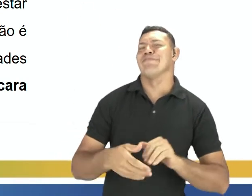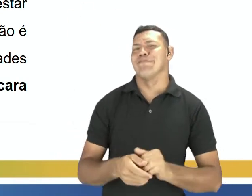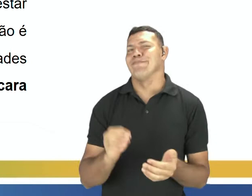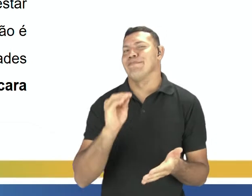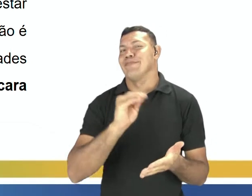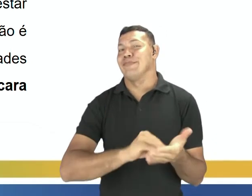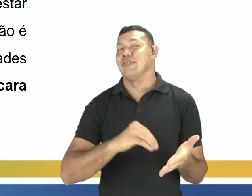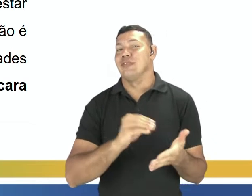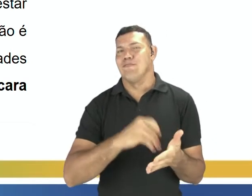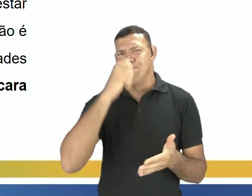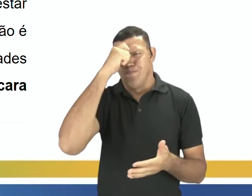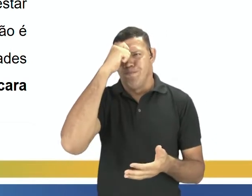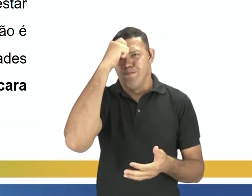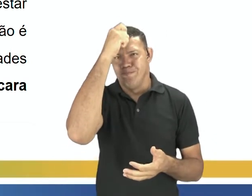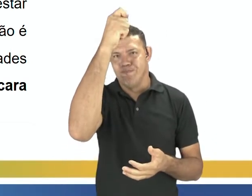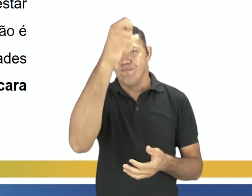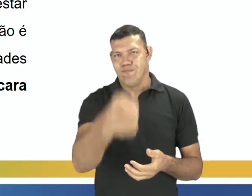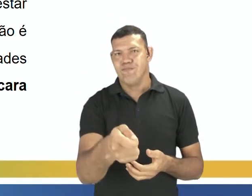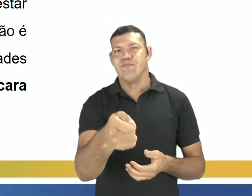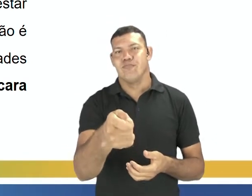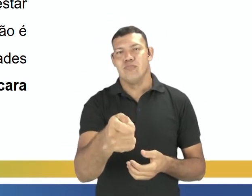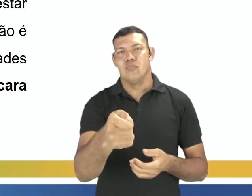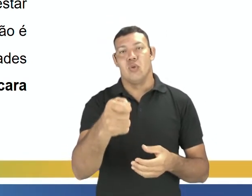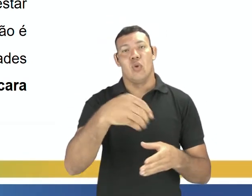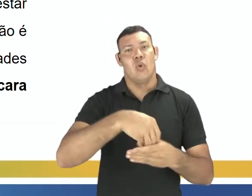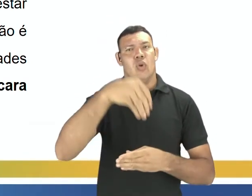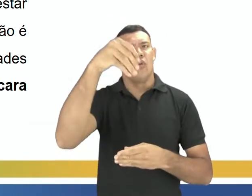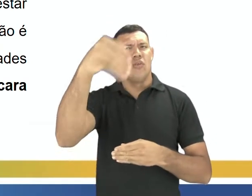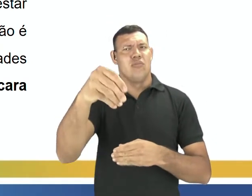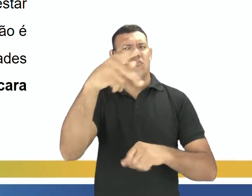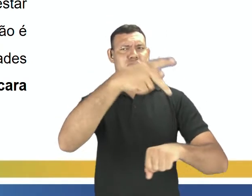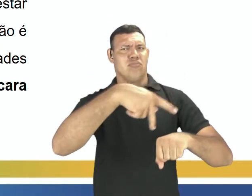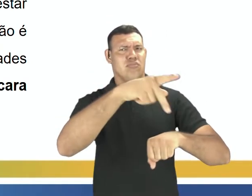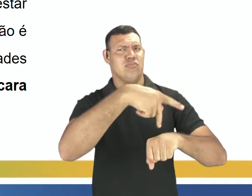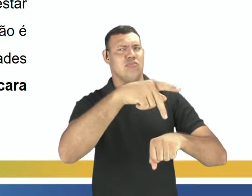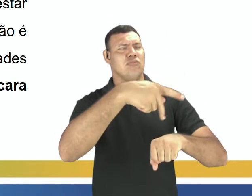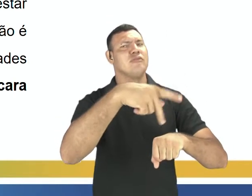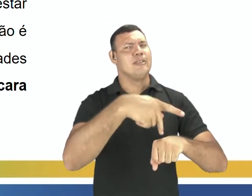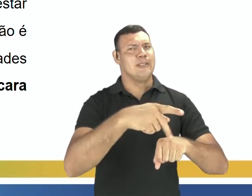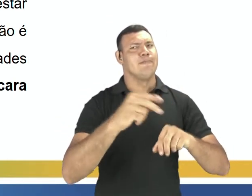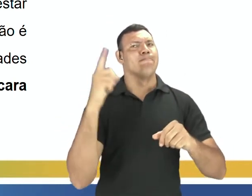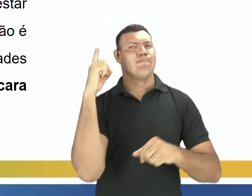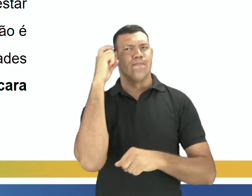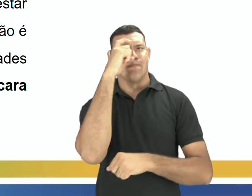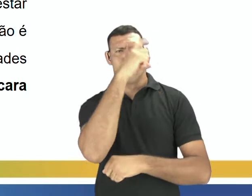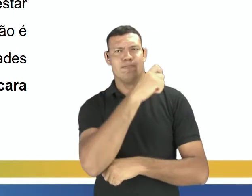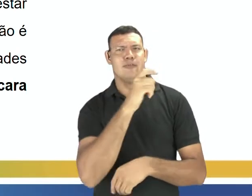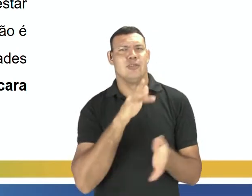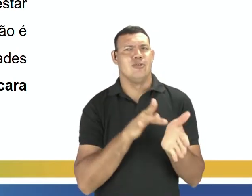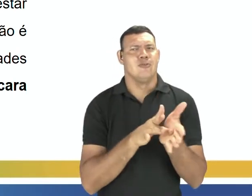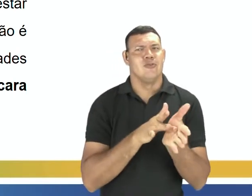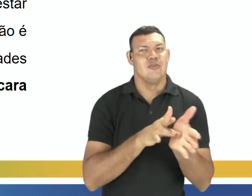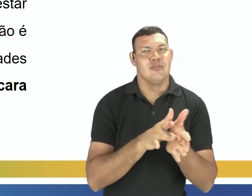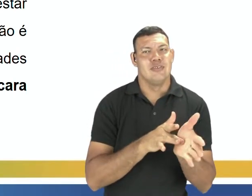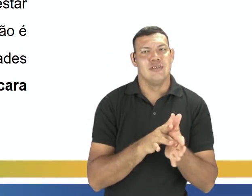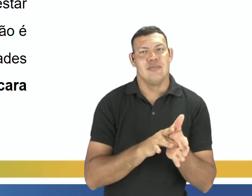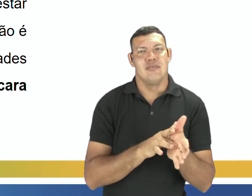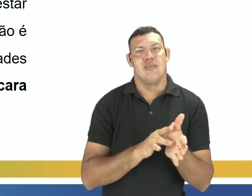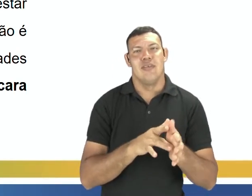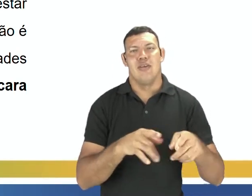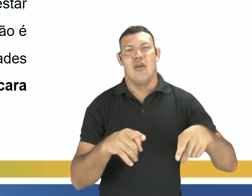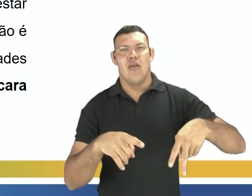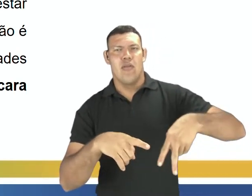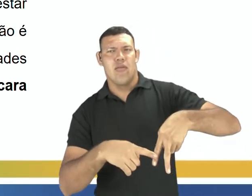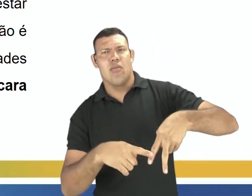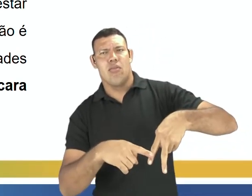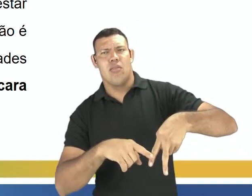falta integridade e honestidade. Lá fora, em alguns outros países, é muito difícil ver alguém fingindo estar com o pé quebrado, por